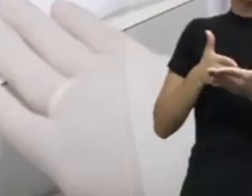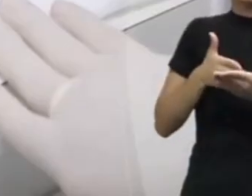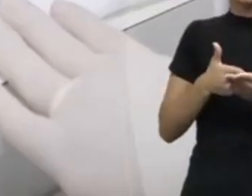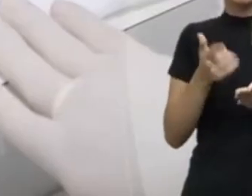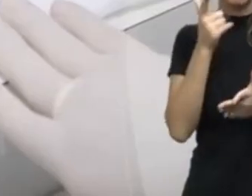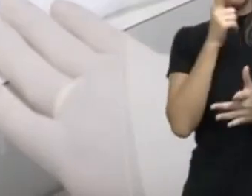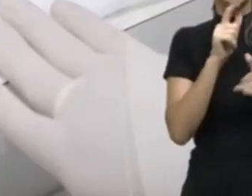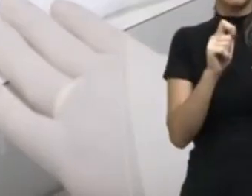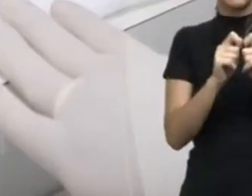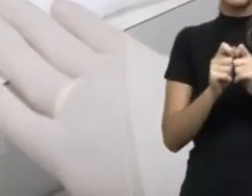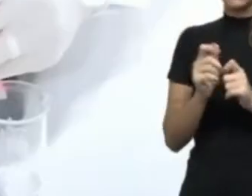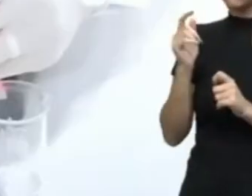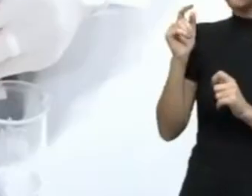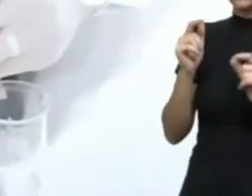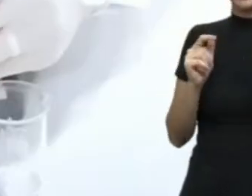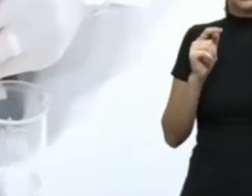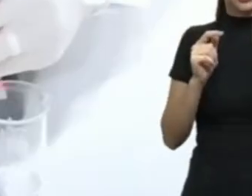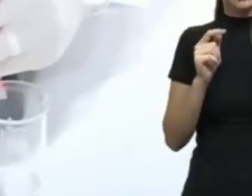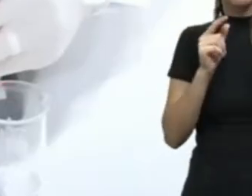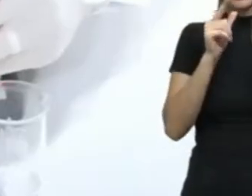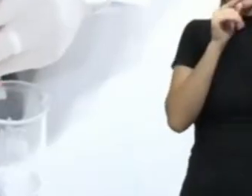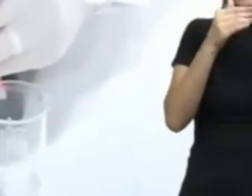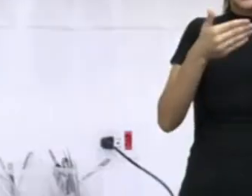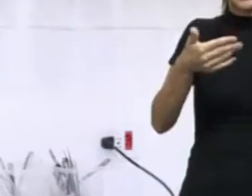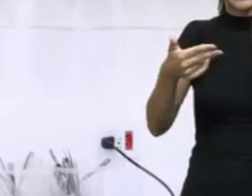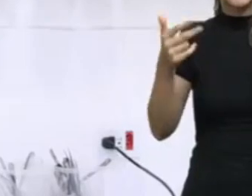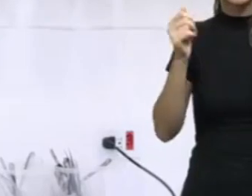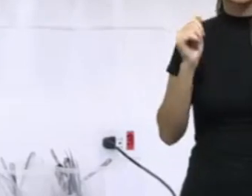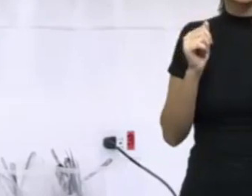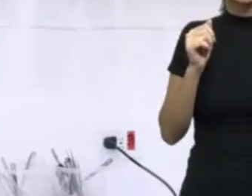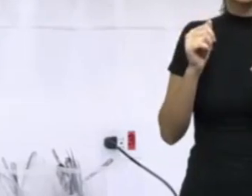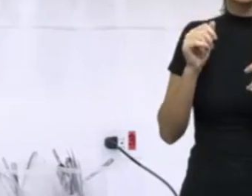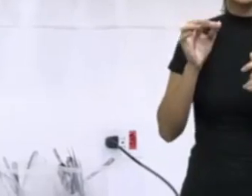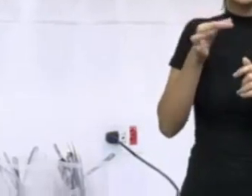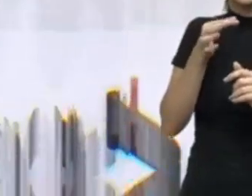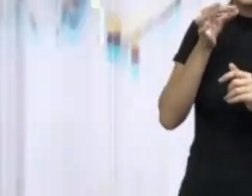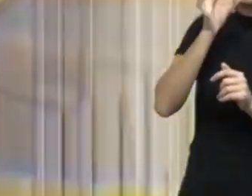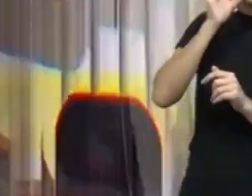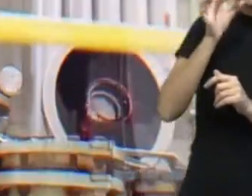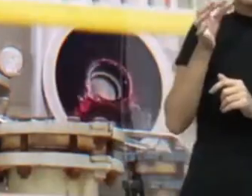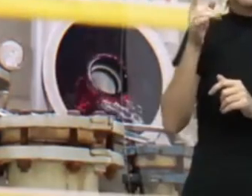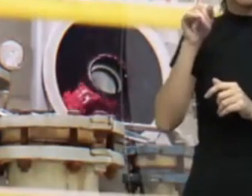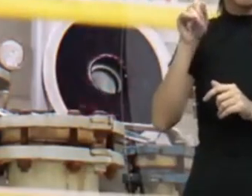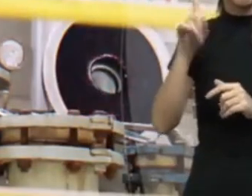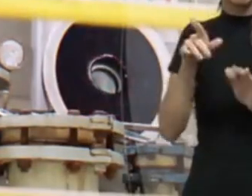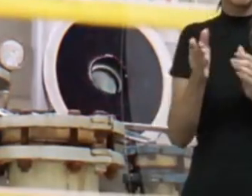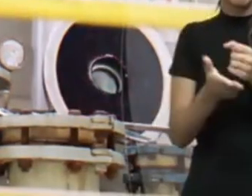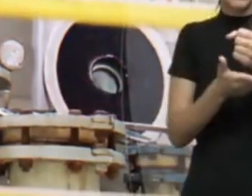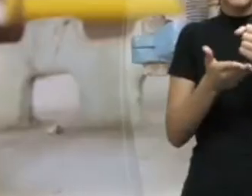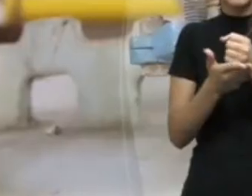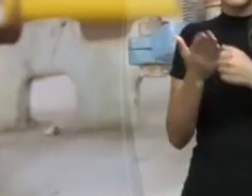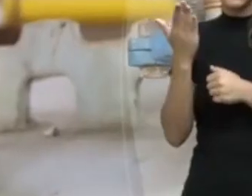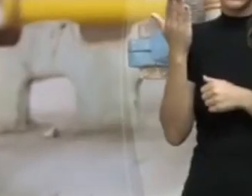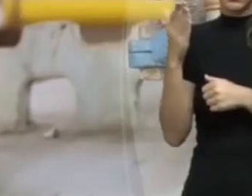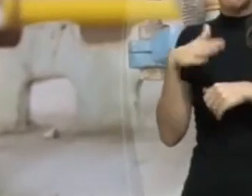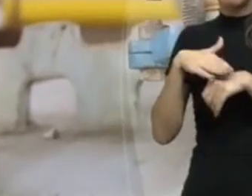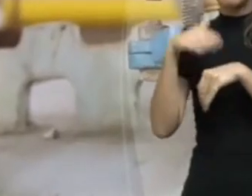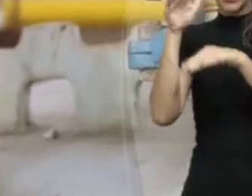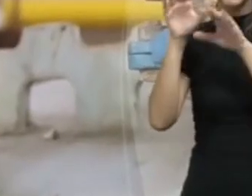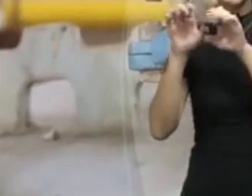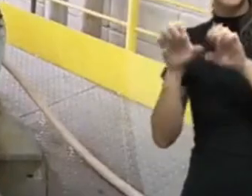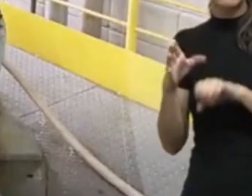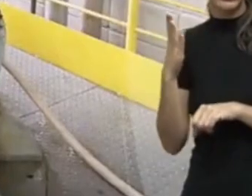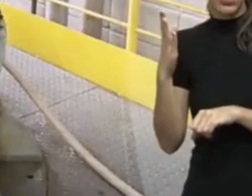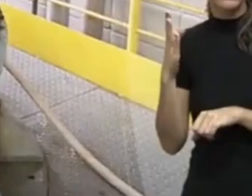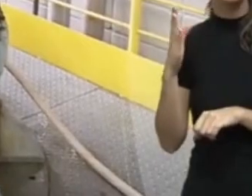produção a fazer cápsulas, líquidos, xaropes, uma ou outra forma farmacêutica básica. As formas farmacêuticas mais